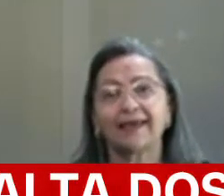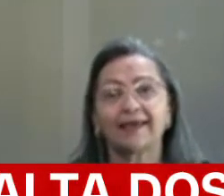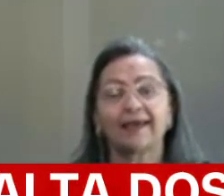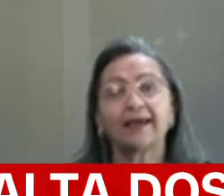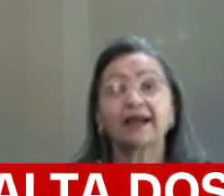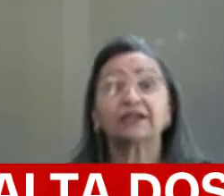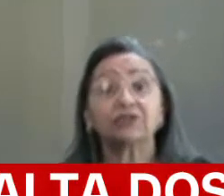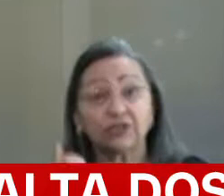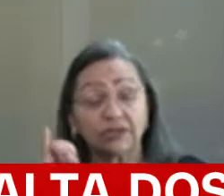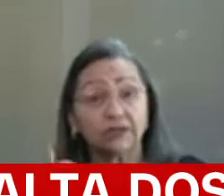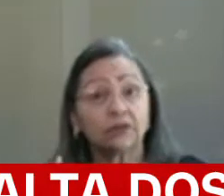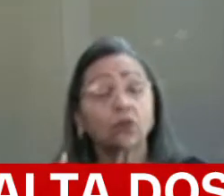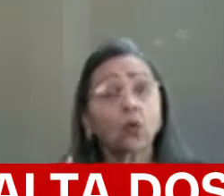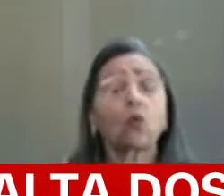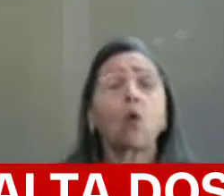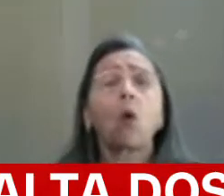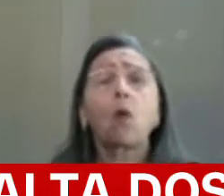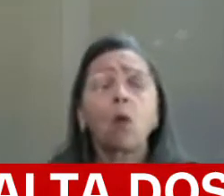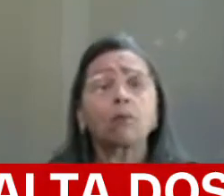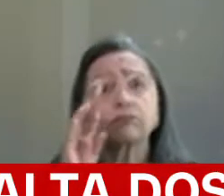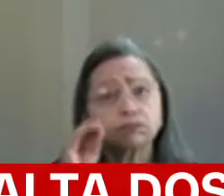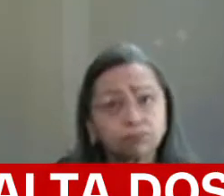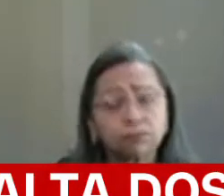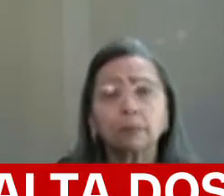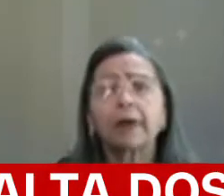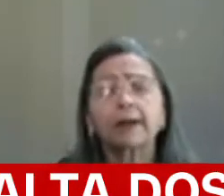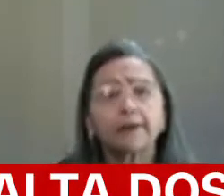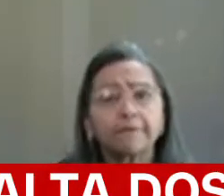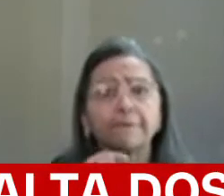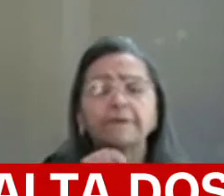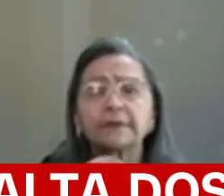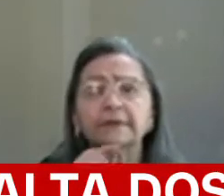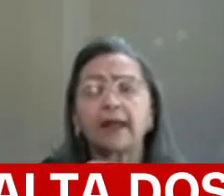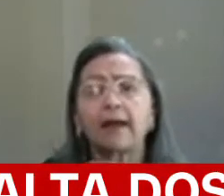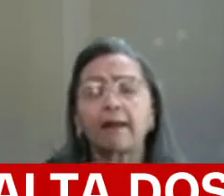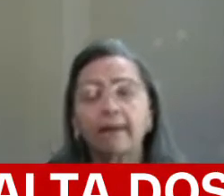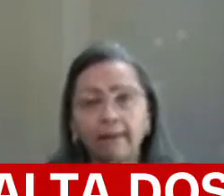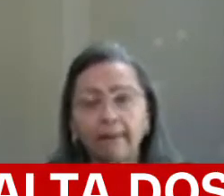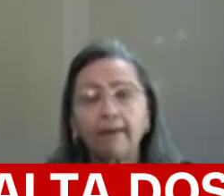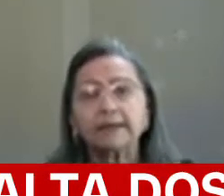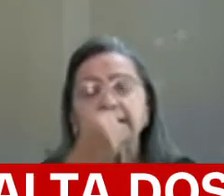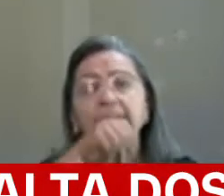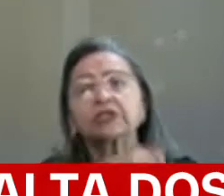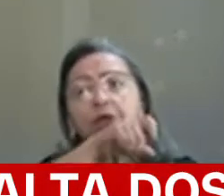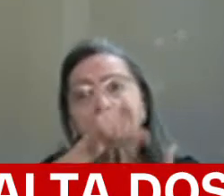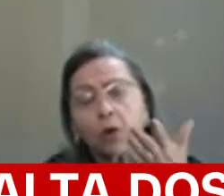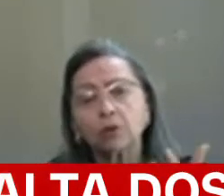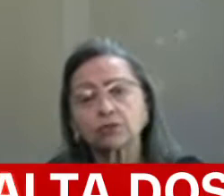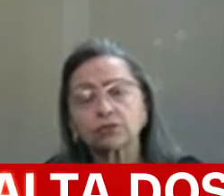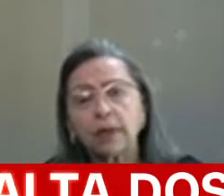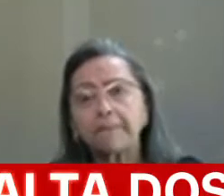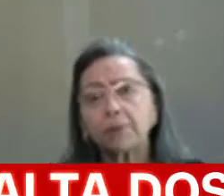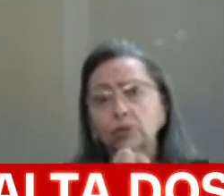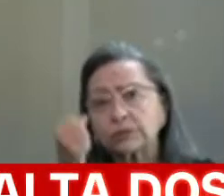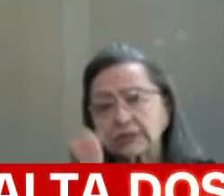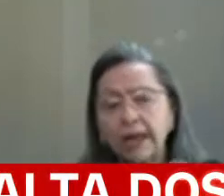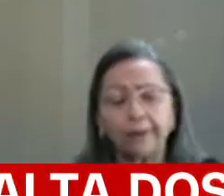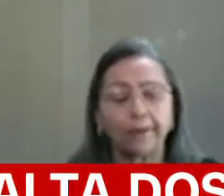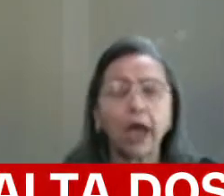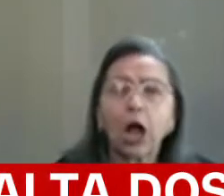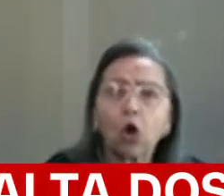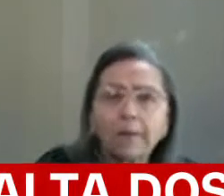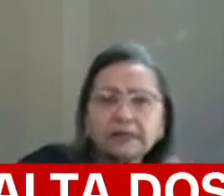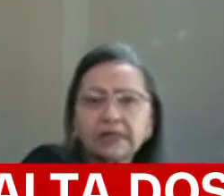fito de estabelecer que, para fins da incidência de impostos sobre a produção, a